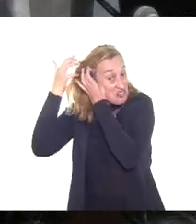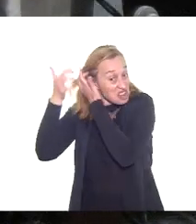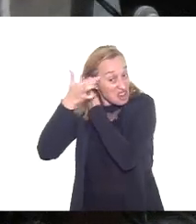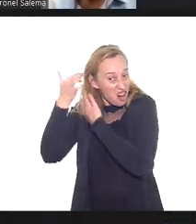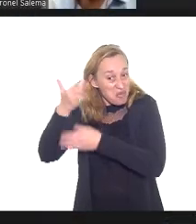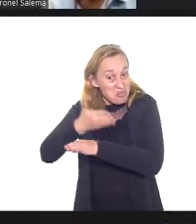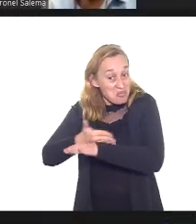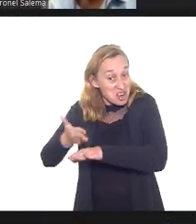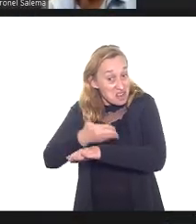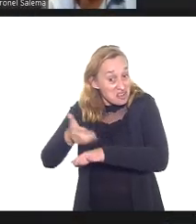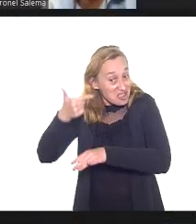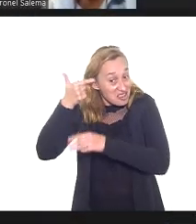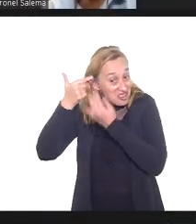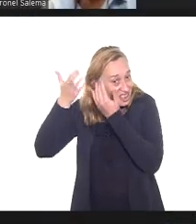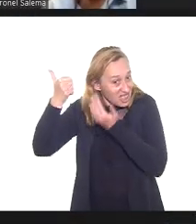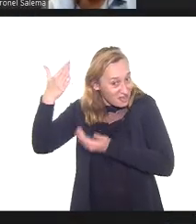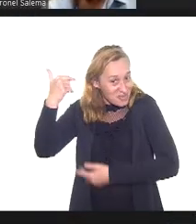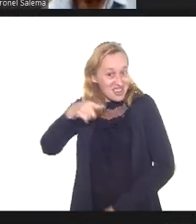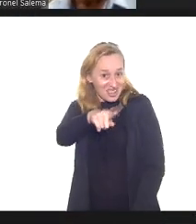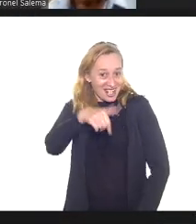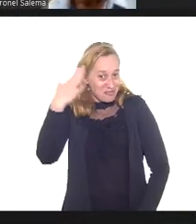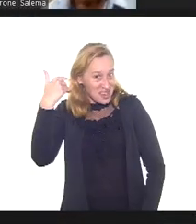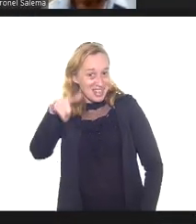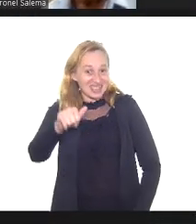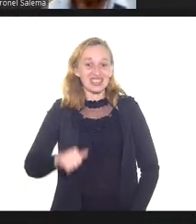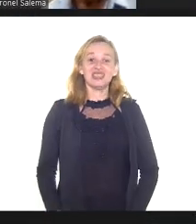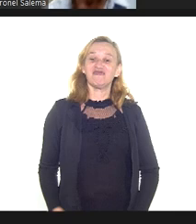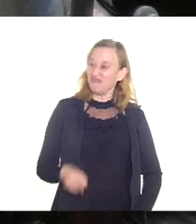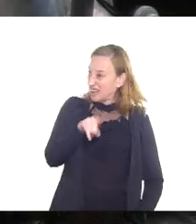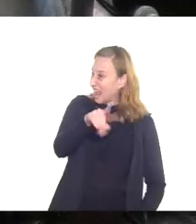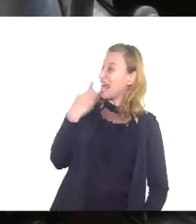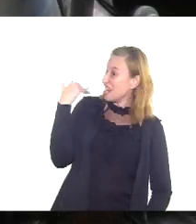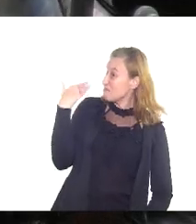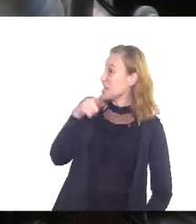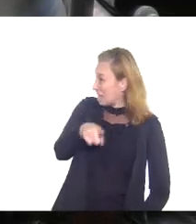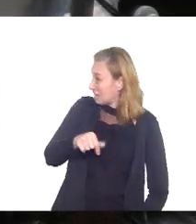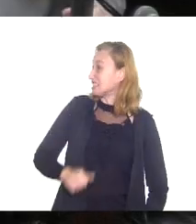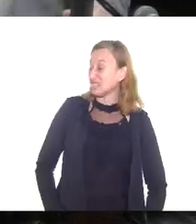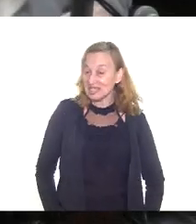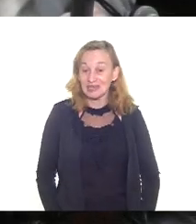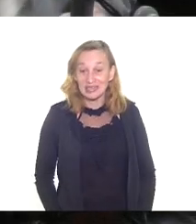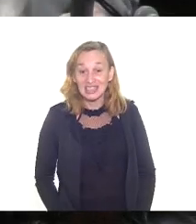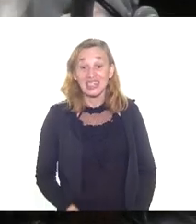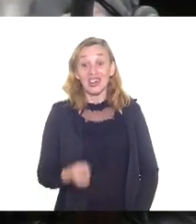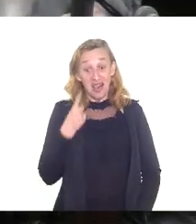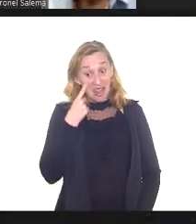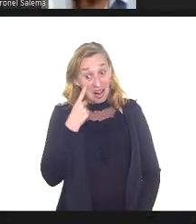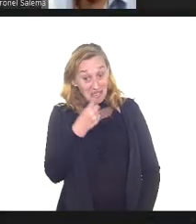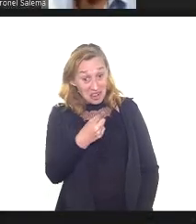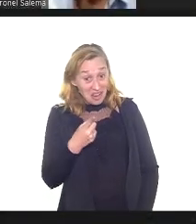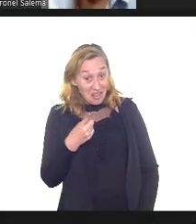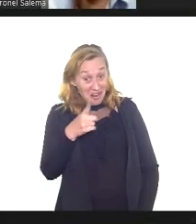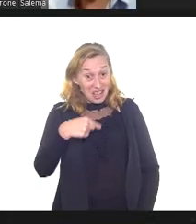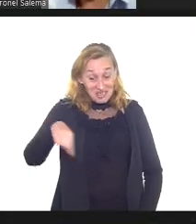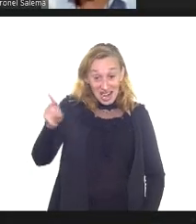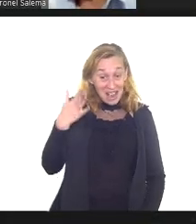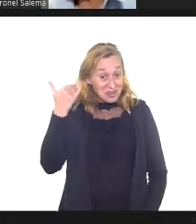hein? Falaram que ele tá pintando o cabelo. Pinta branco. É, tipo... Pinta o cabelo, hein? Lá é a aldeia velha que ele vai pintar o cabelo.